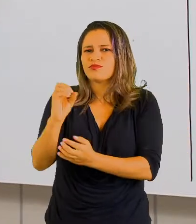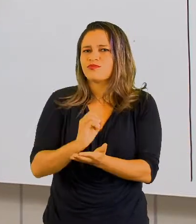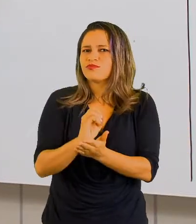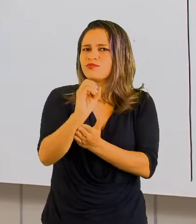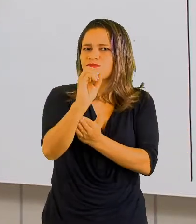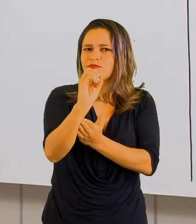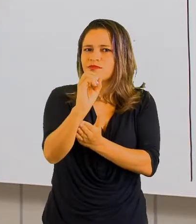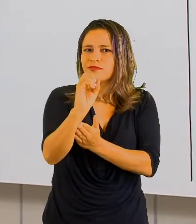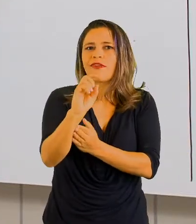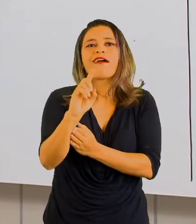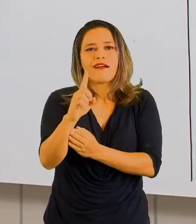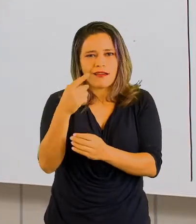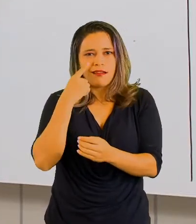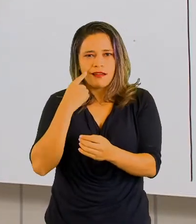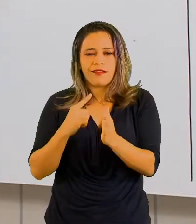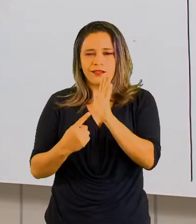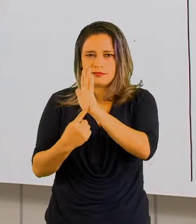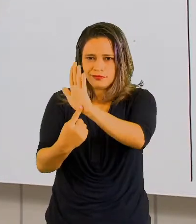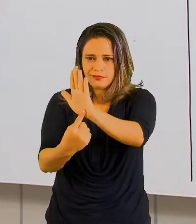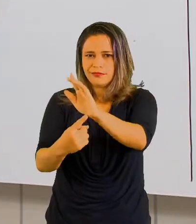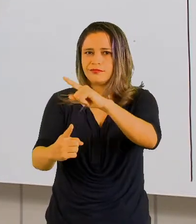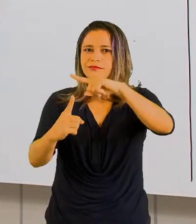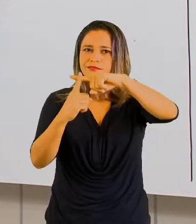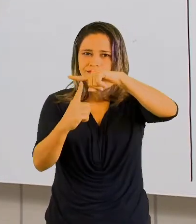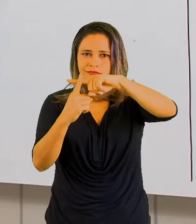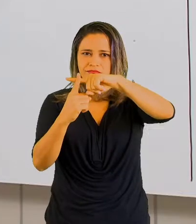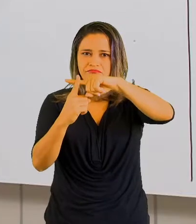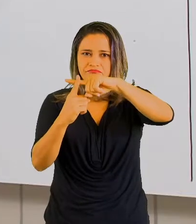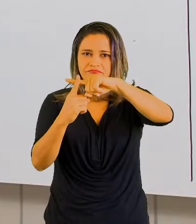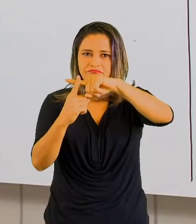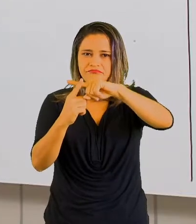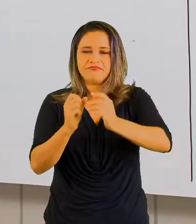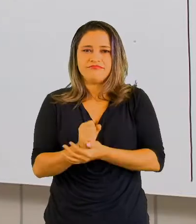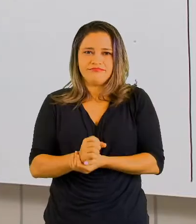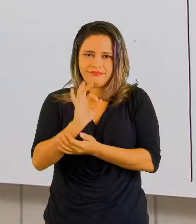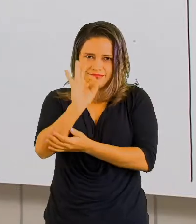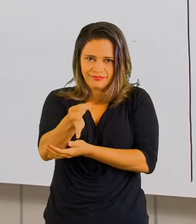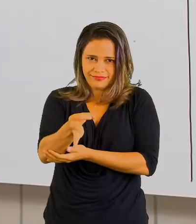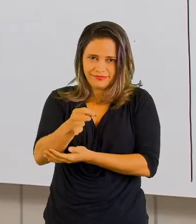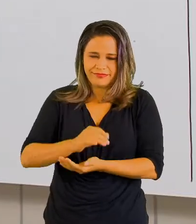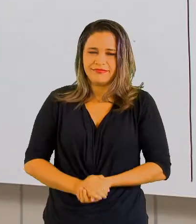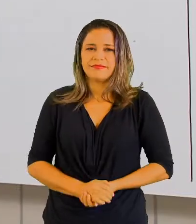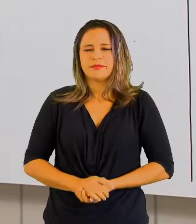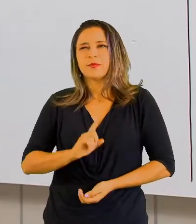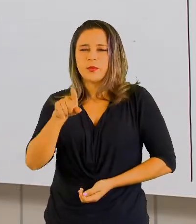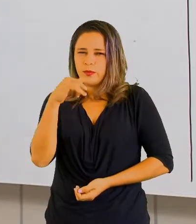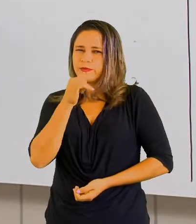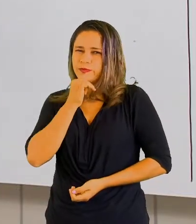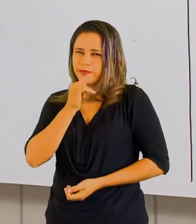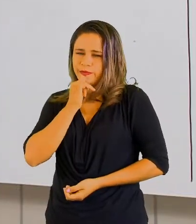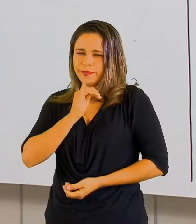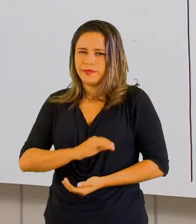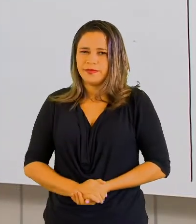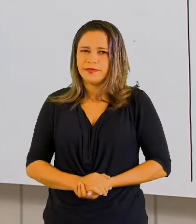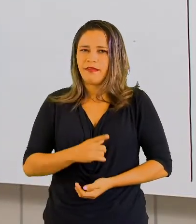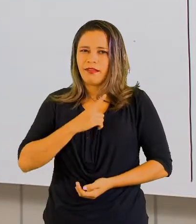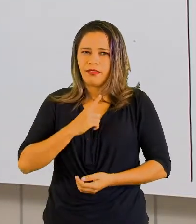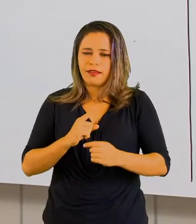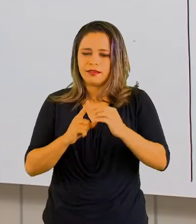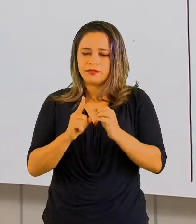sinalzinho é que vai indicar onde ele vai se localizar, certo? Vamos ver um outro exemplo. Eu tenho aqui o ponto